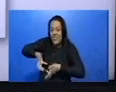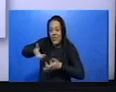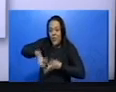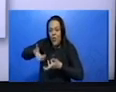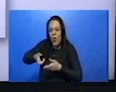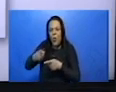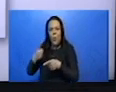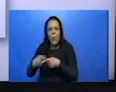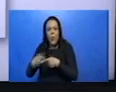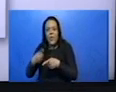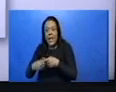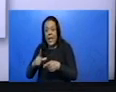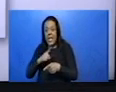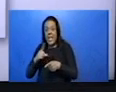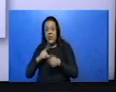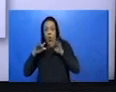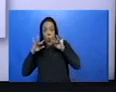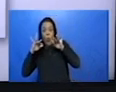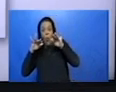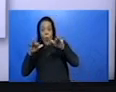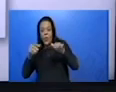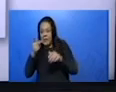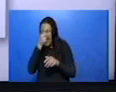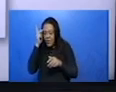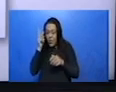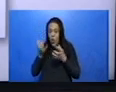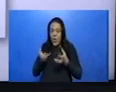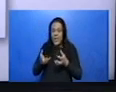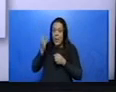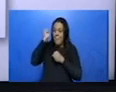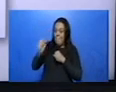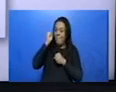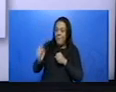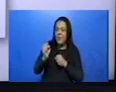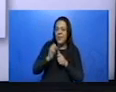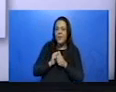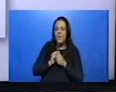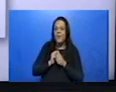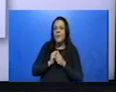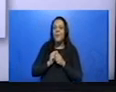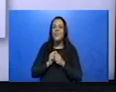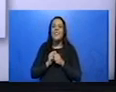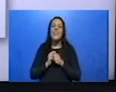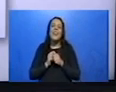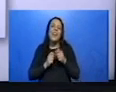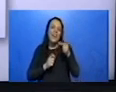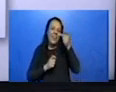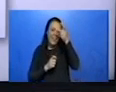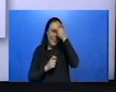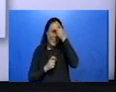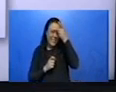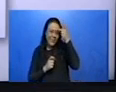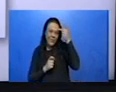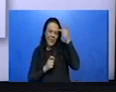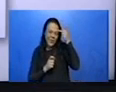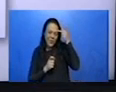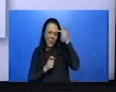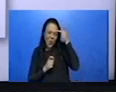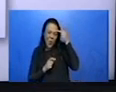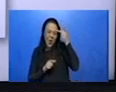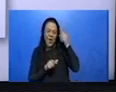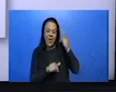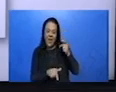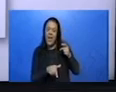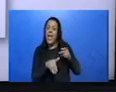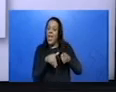aquele monstro que eles achavam que era um monstro. E a pessoa, se ele diz, né, se o produtor aqui lhe falou, esse livro